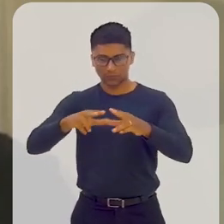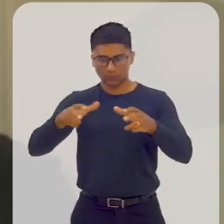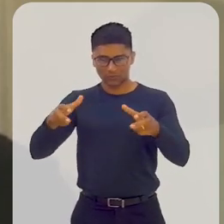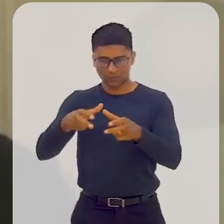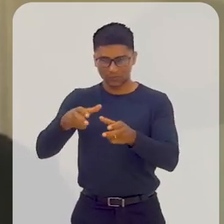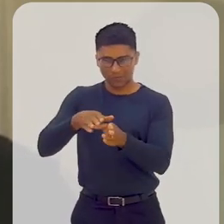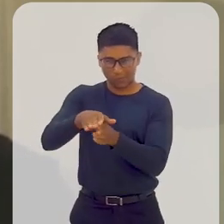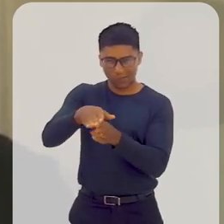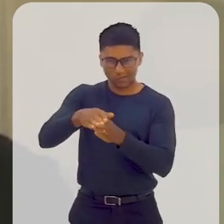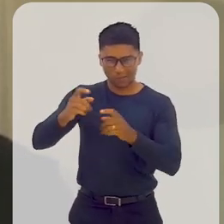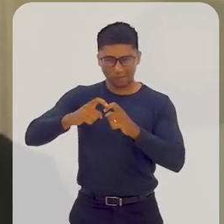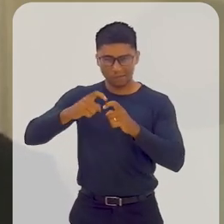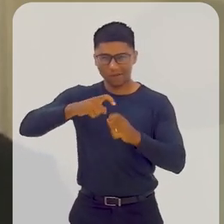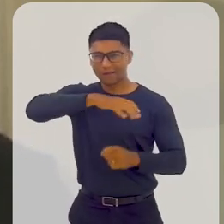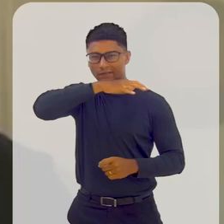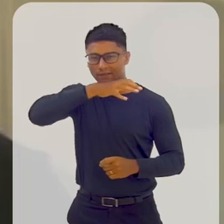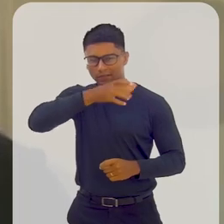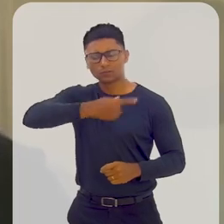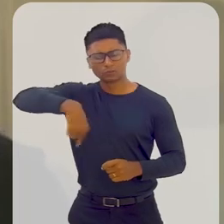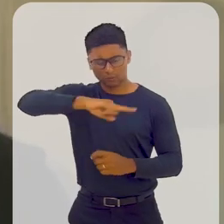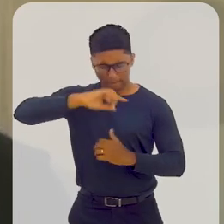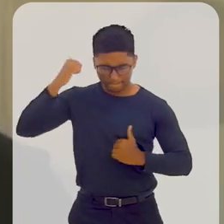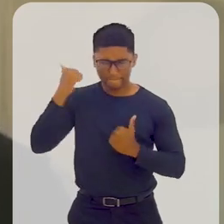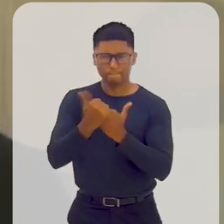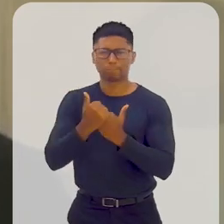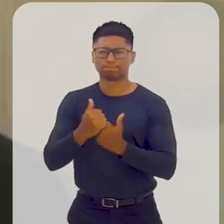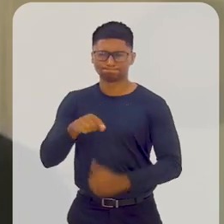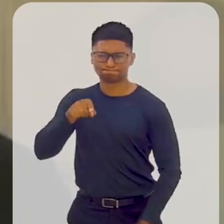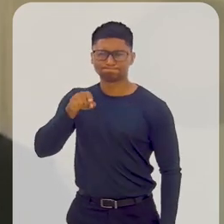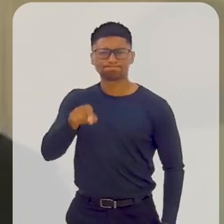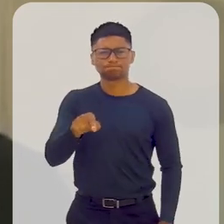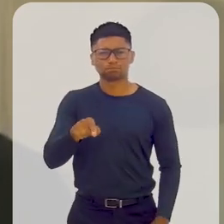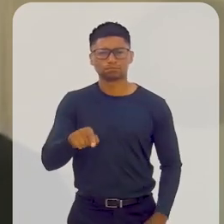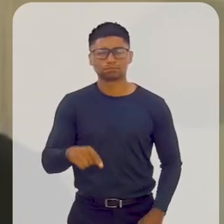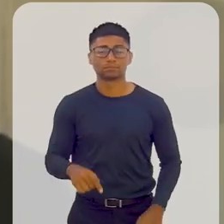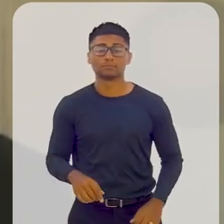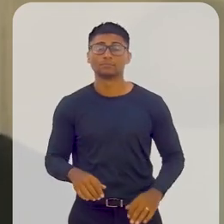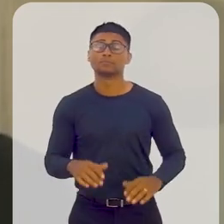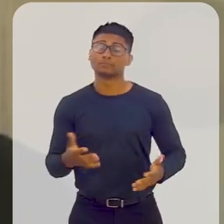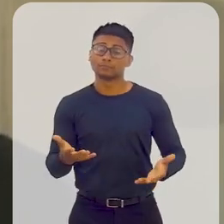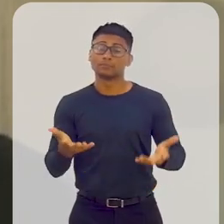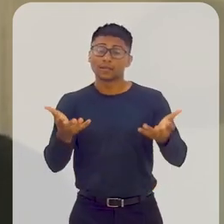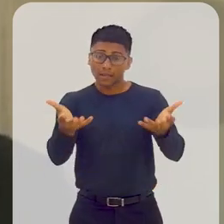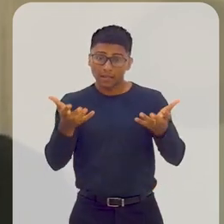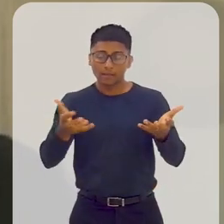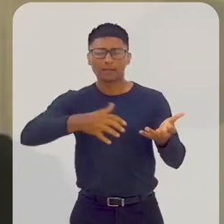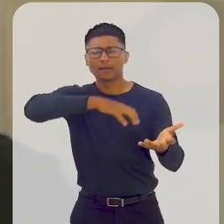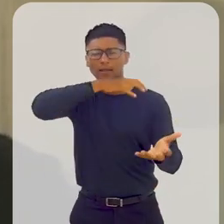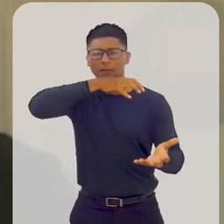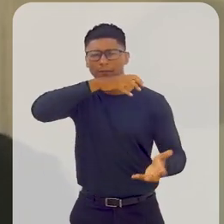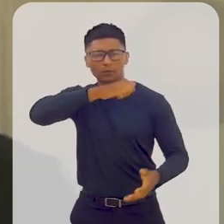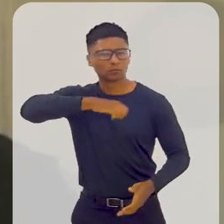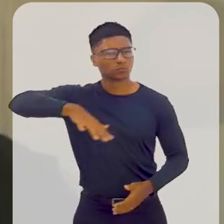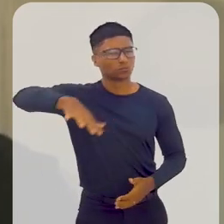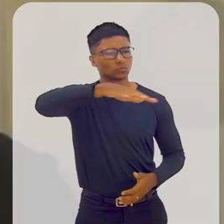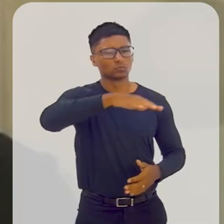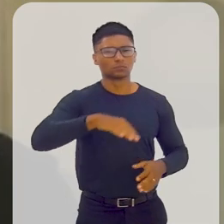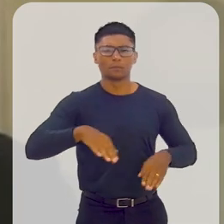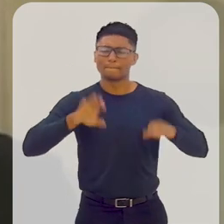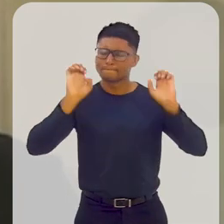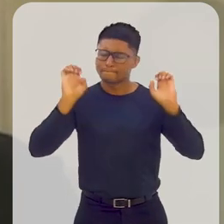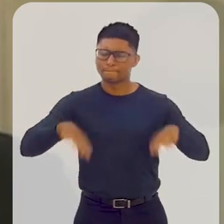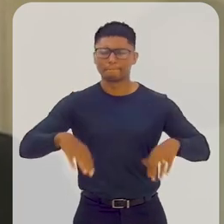do Conselho de Medicina Veterinária, damos total apoio, tá? Mas que é o bem-estar